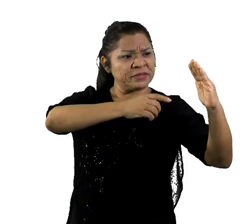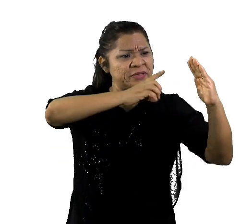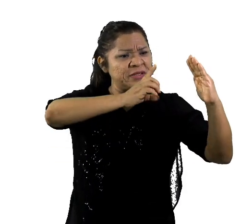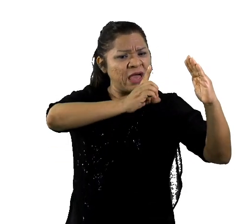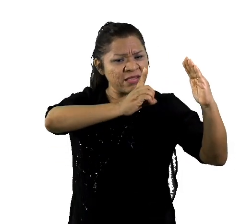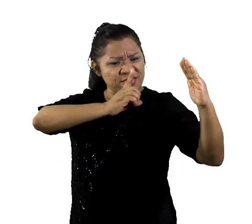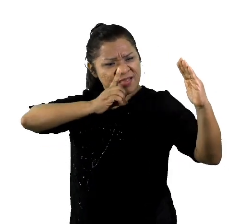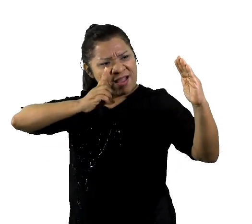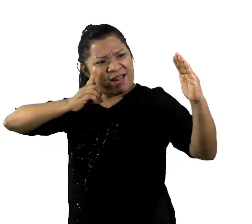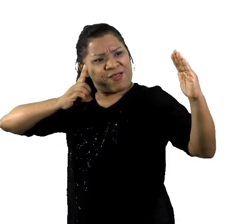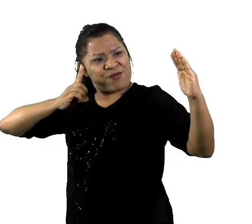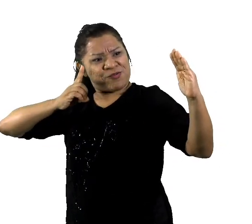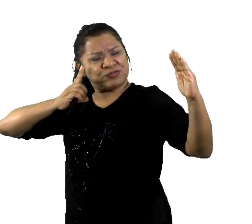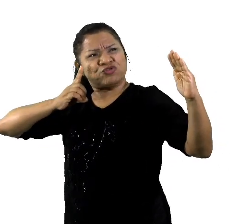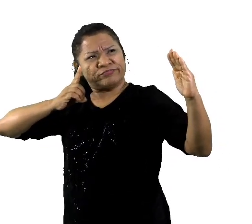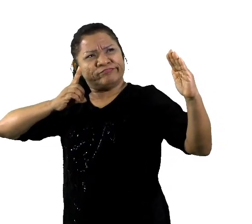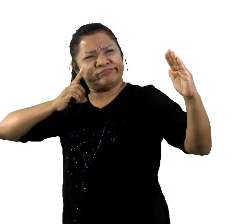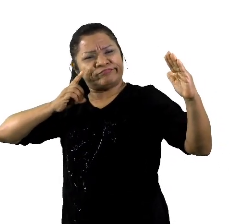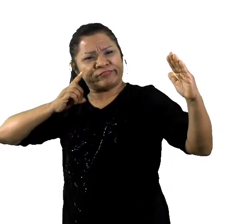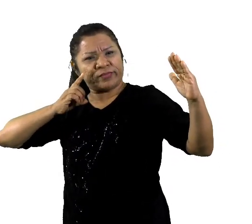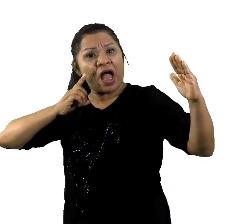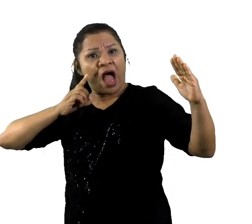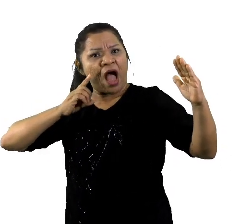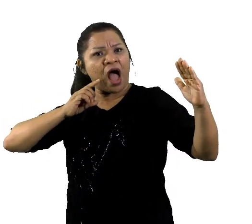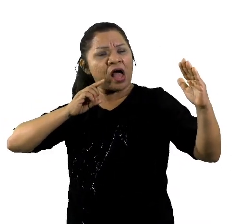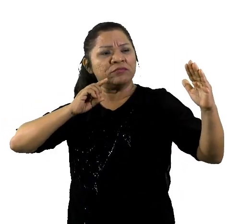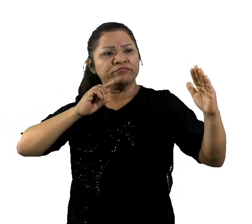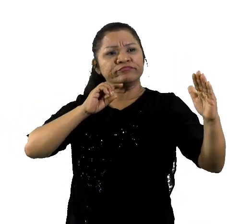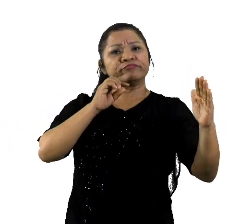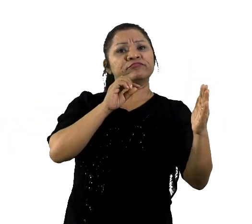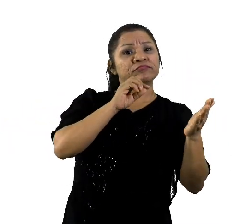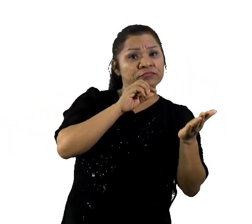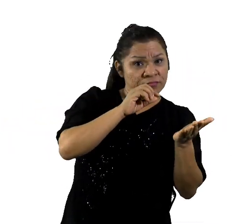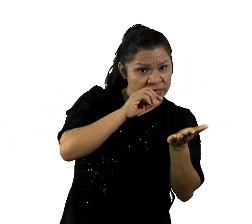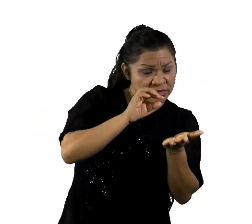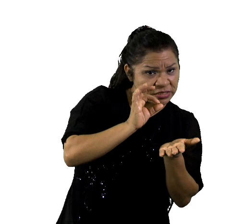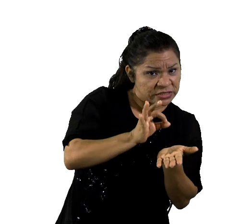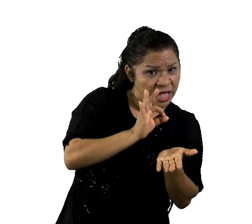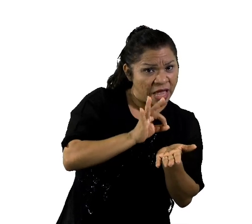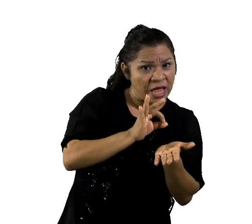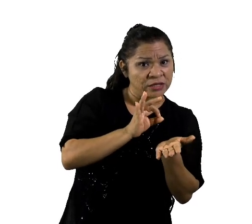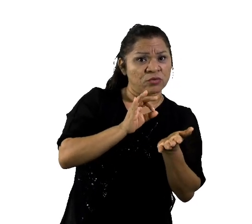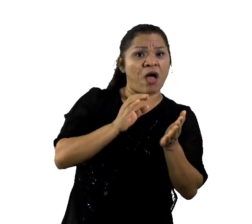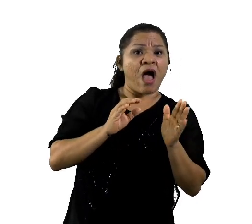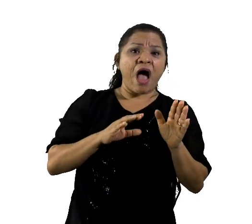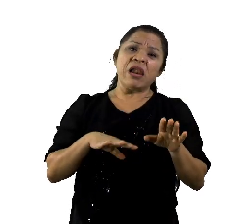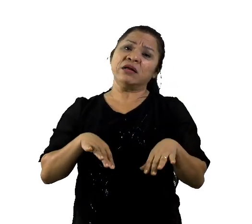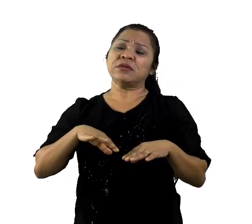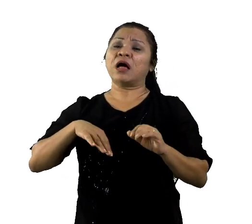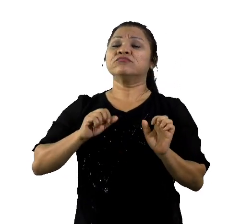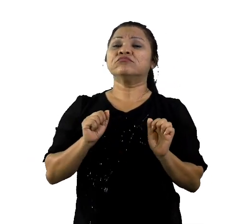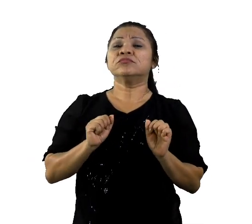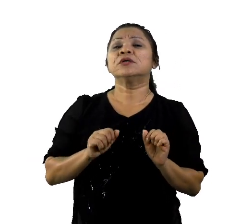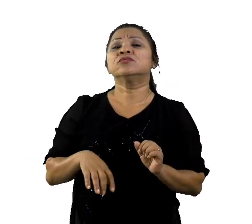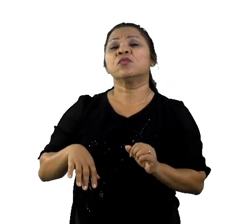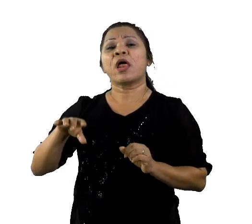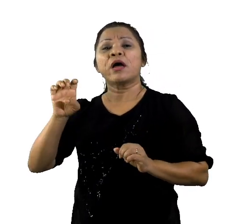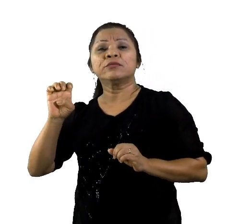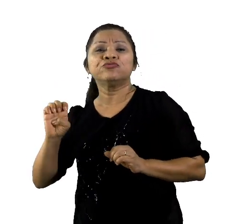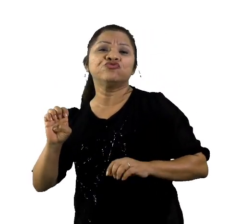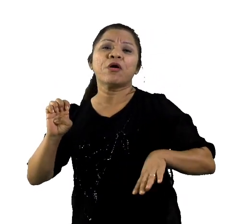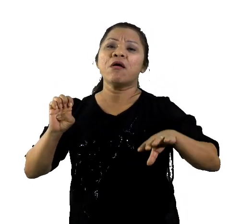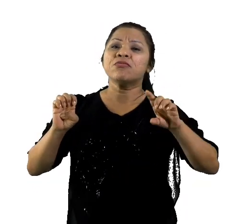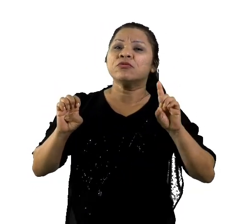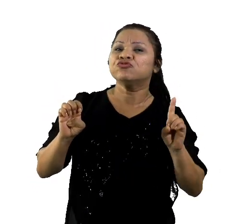Não, não está errado. Ela está do lado esquerdo ou do lado direito? Sim, né? A menina,